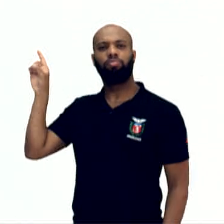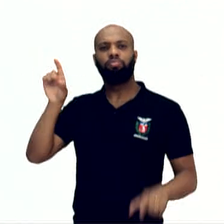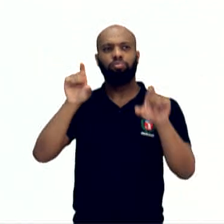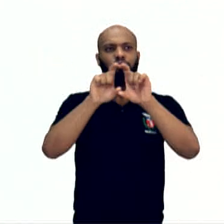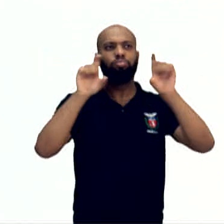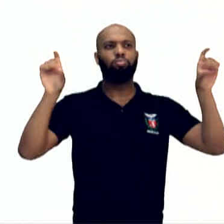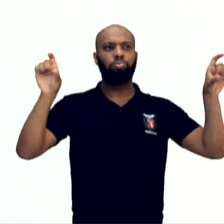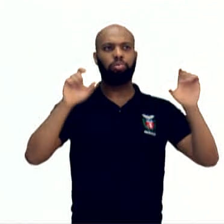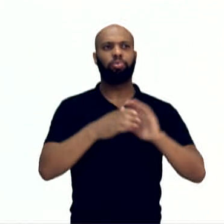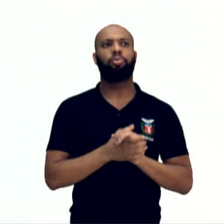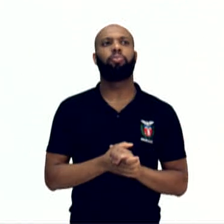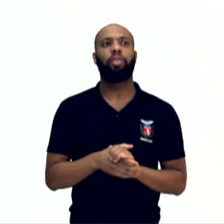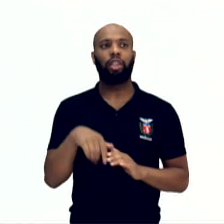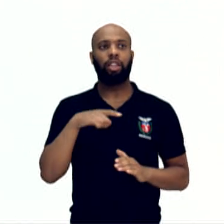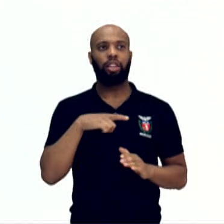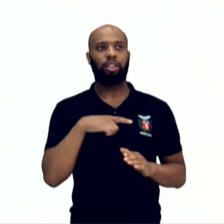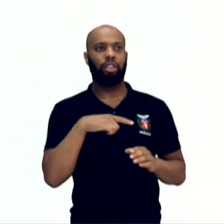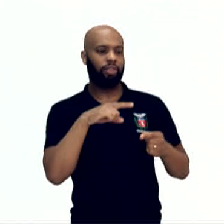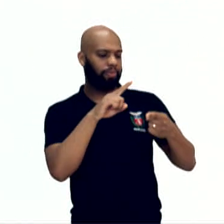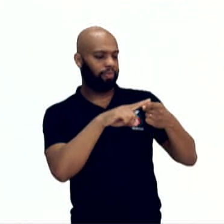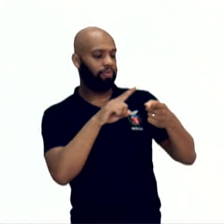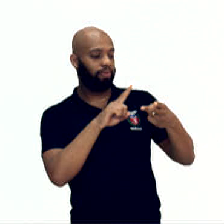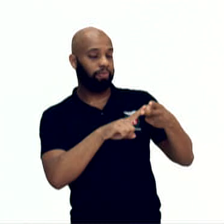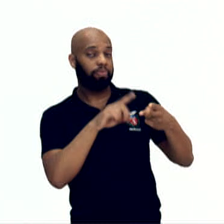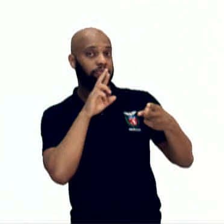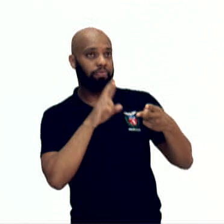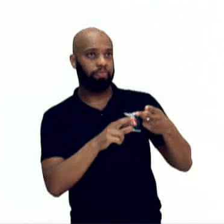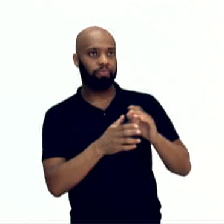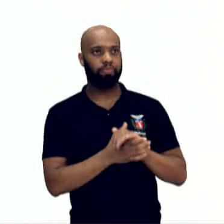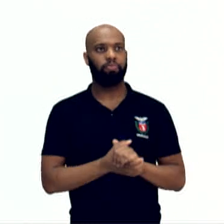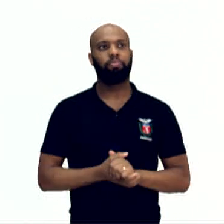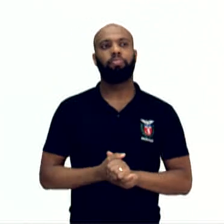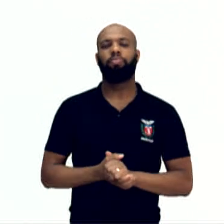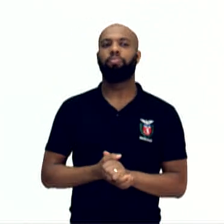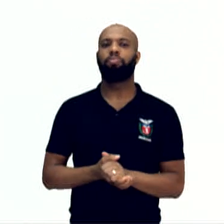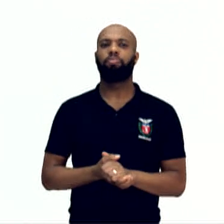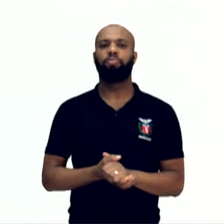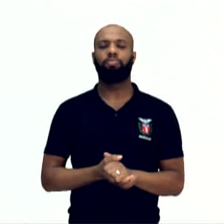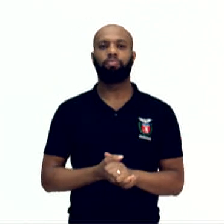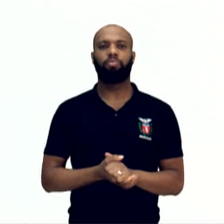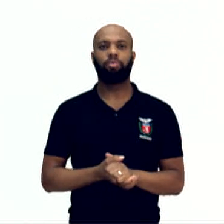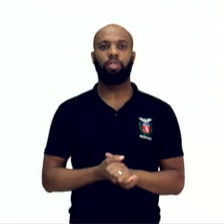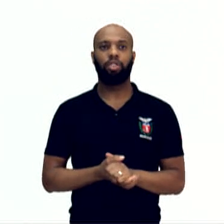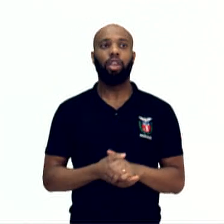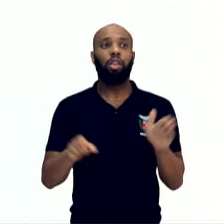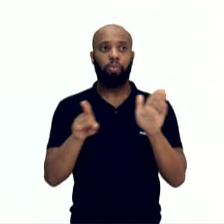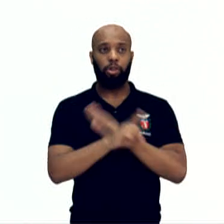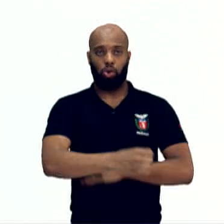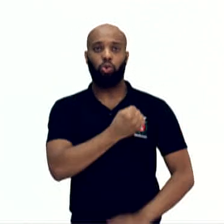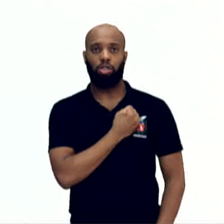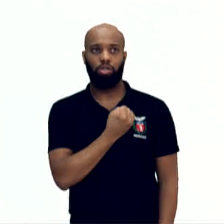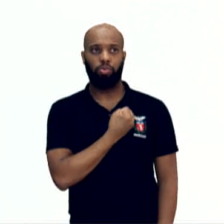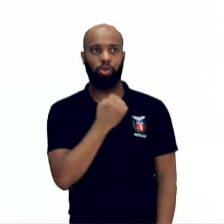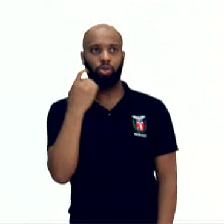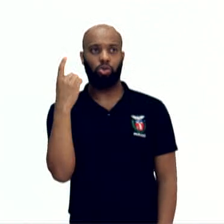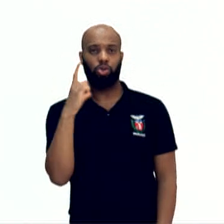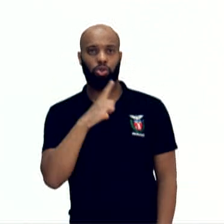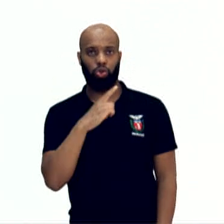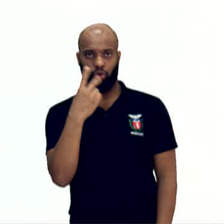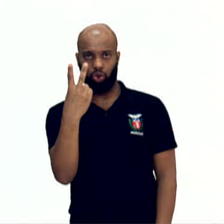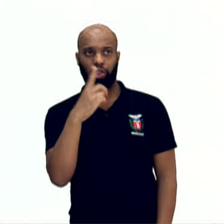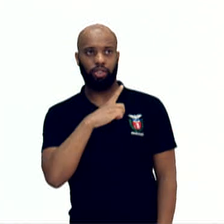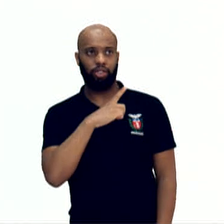suas características? Duas opções para responder. Qual contexto de uso está mais adequado? Então, nós temos